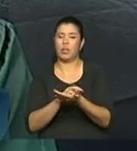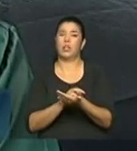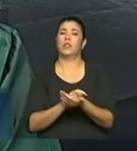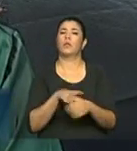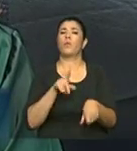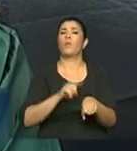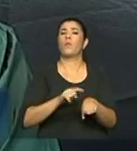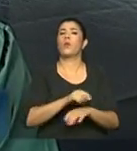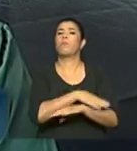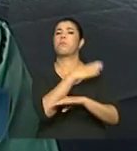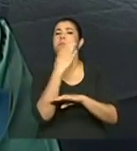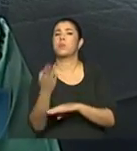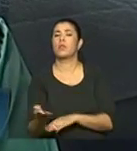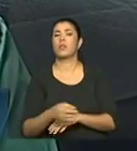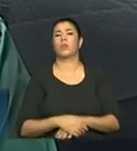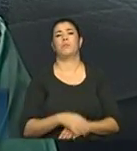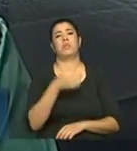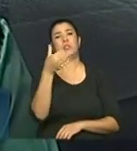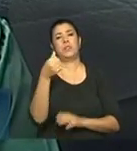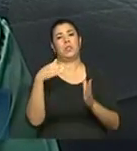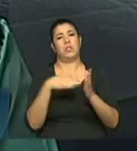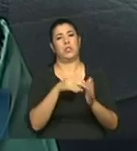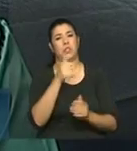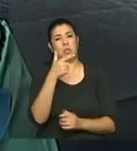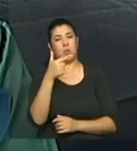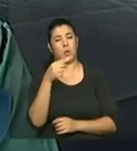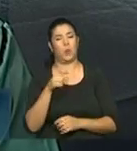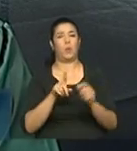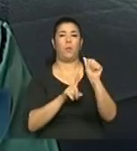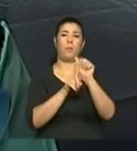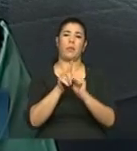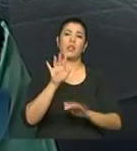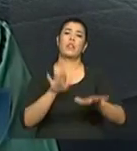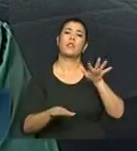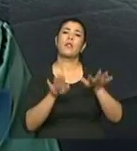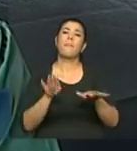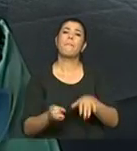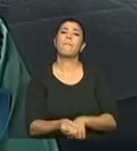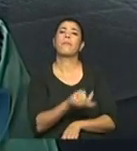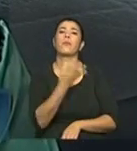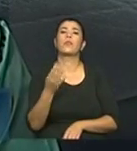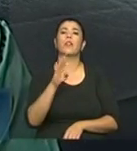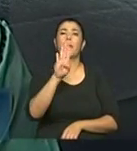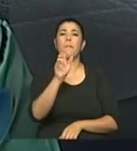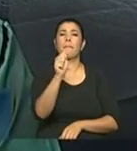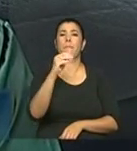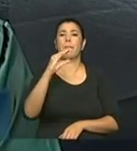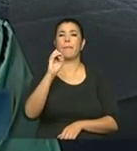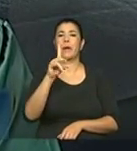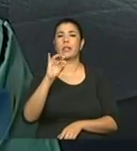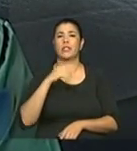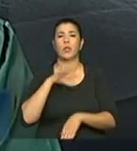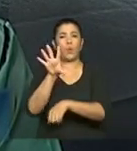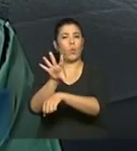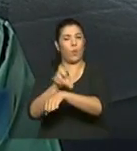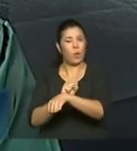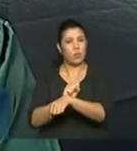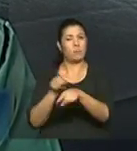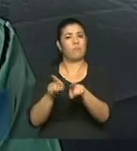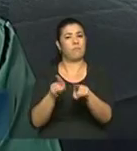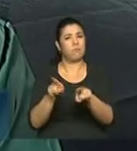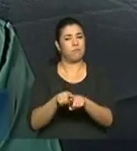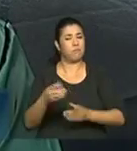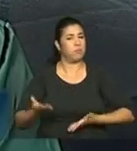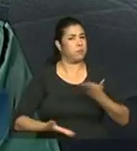6 a 12 meses, a depender do caso, se tem muitos bacilos, multibacilar, ou se tem poucos bacilos. O tratamento é